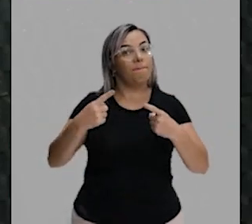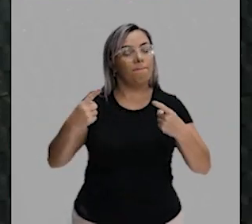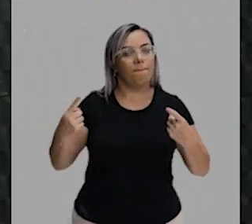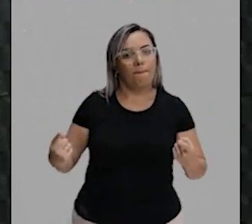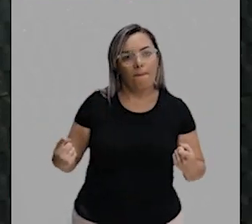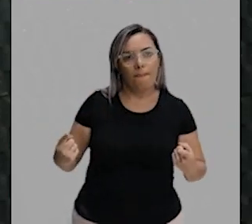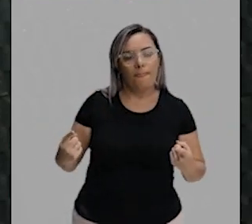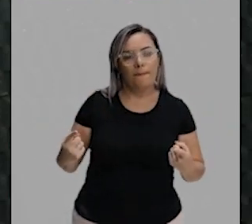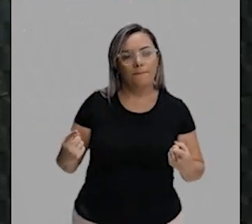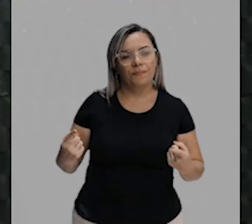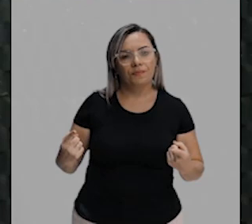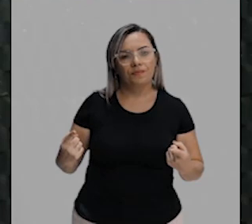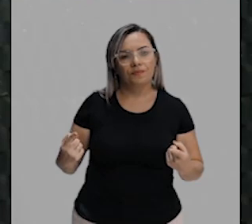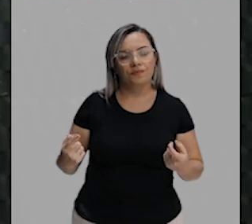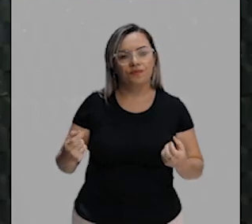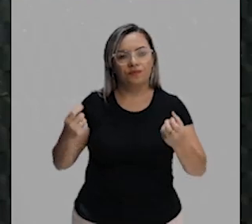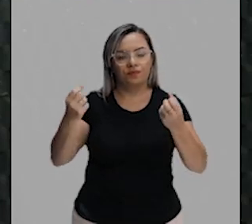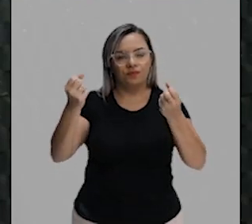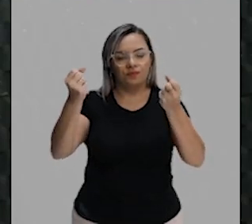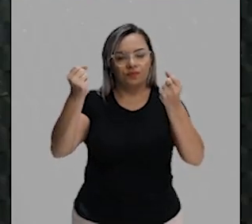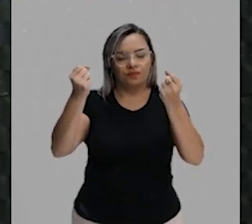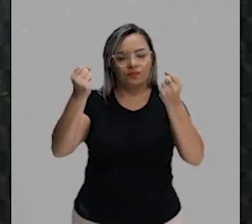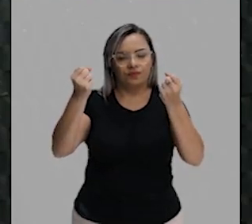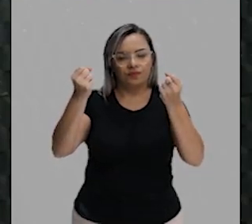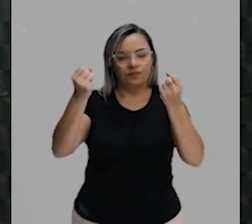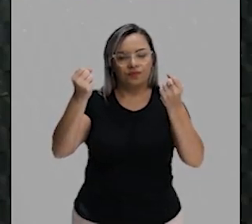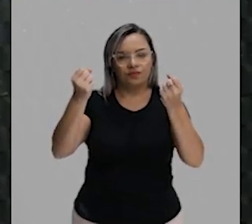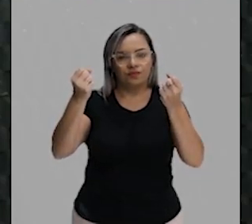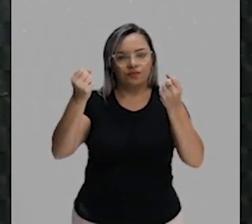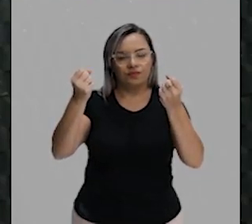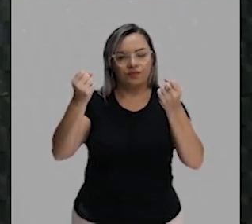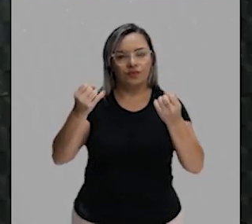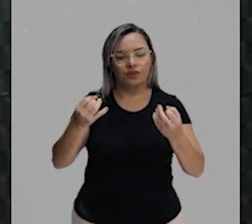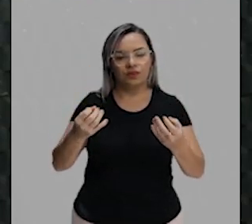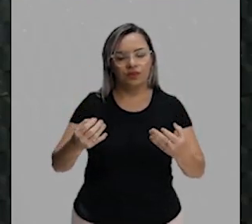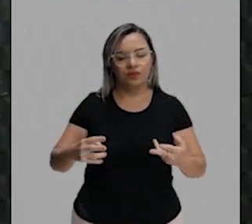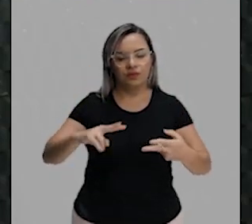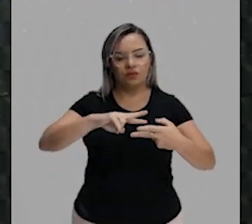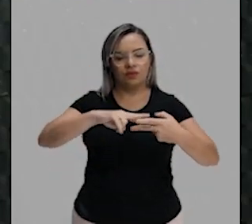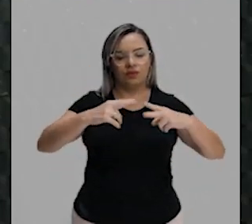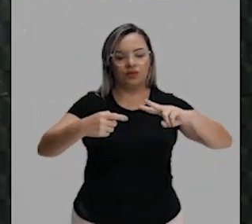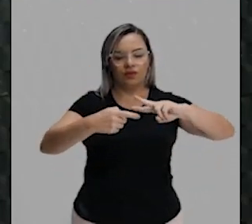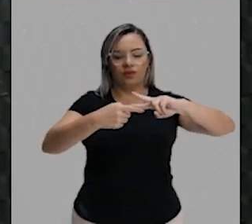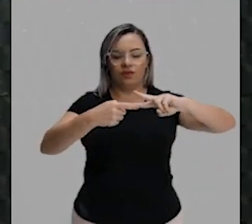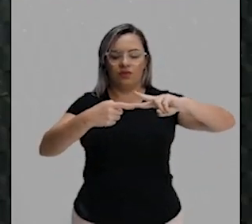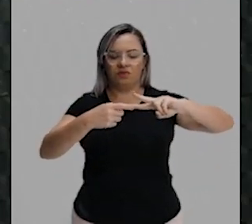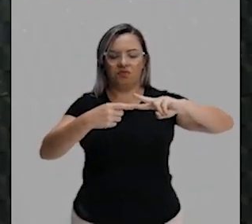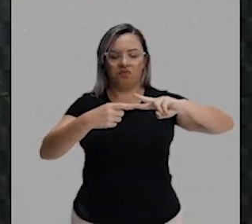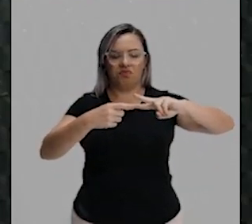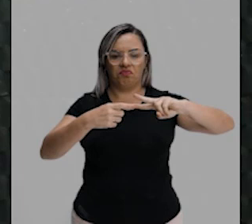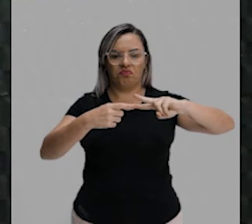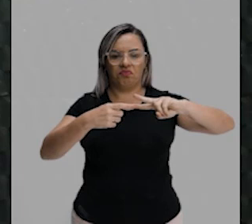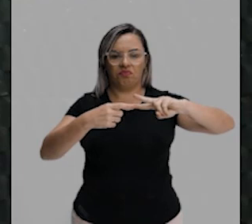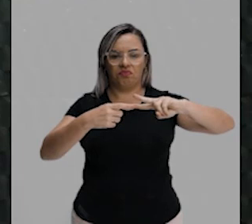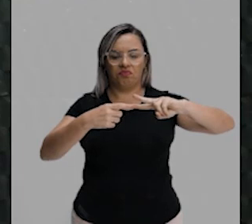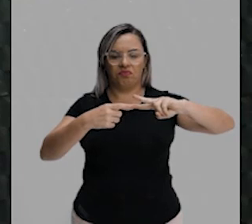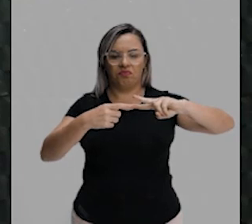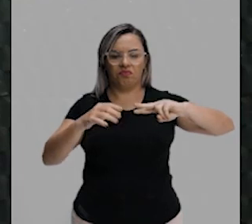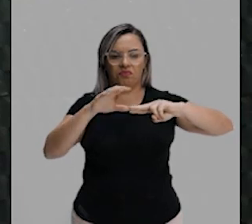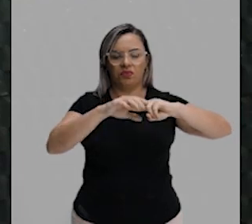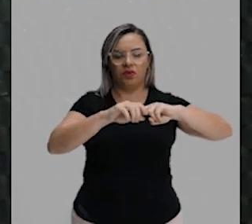falando, não está se referindo se o alelo ele vai ser Dzão ou Dzinho. Quando a gente fala de